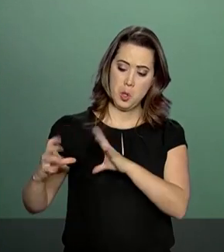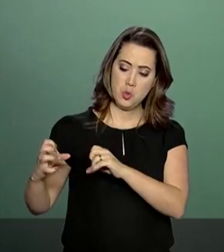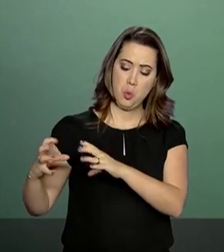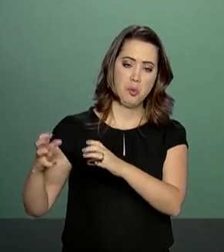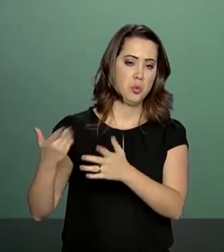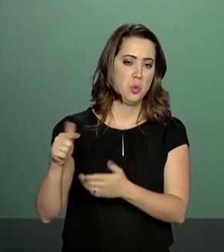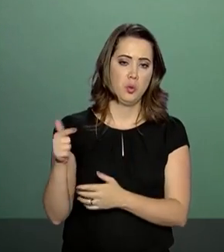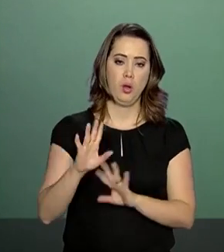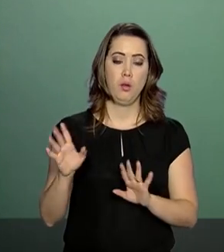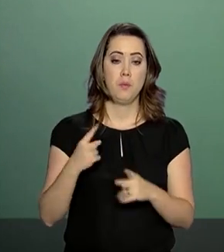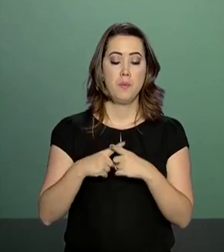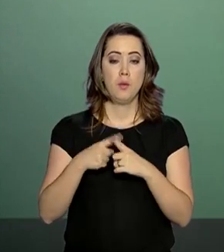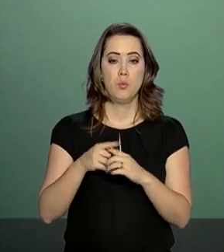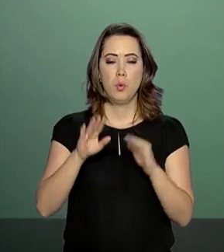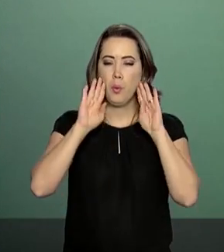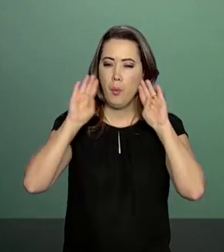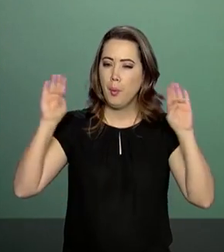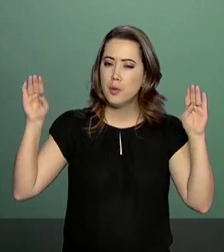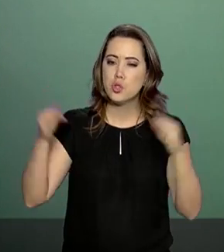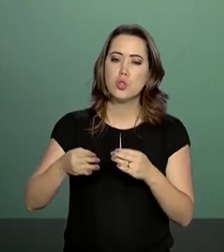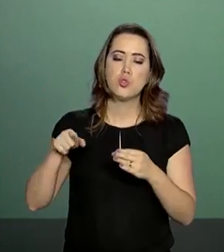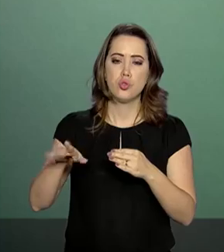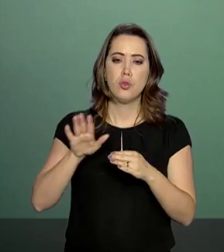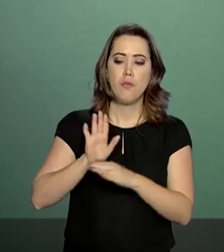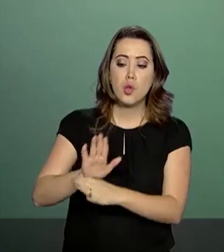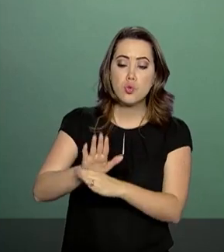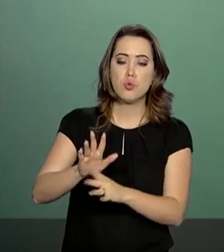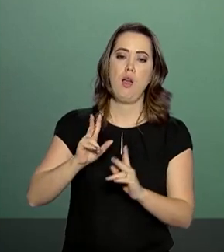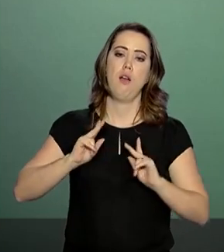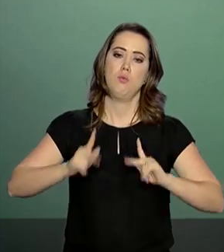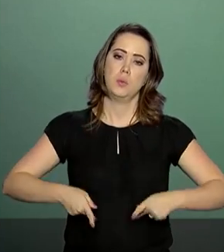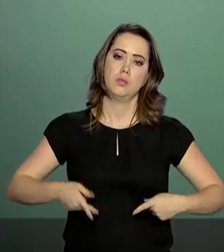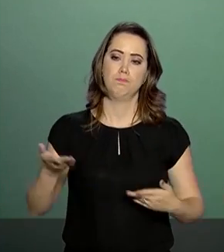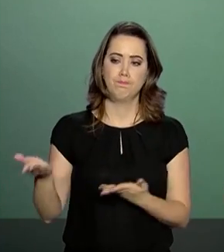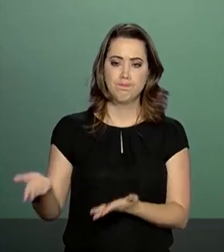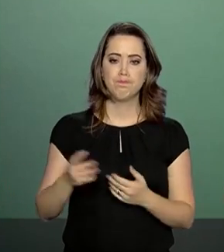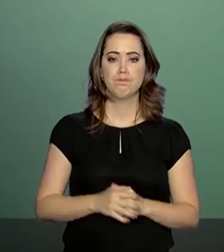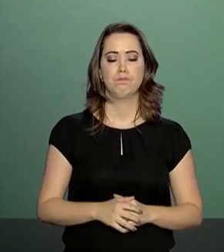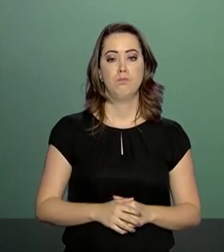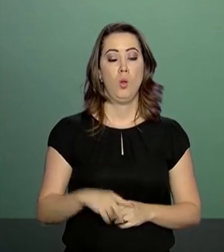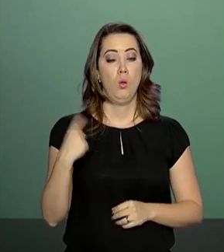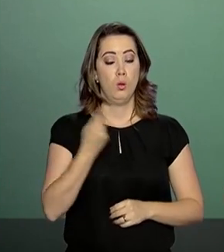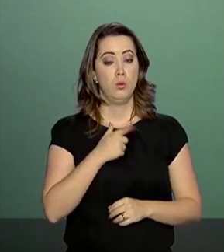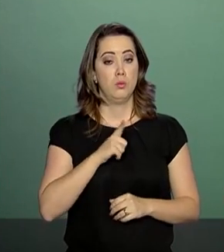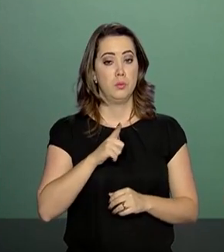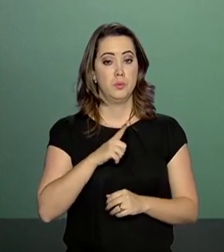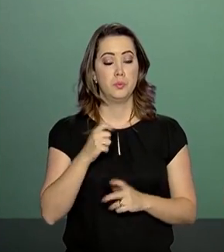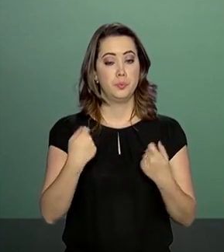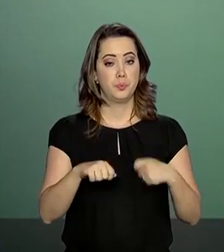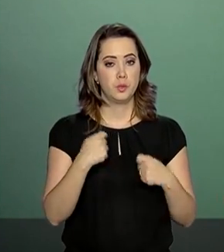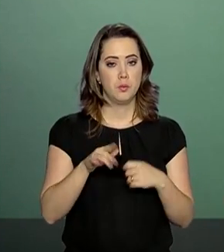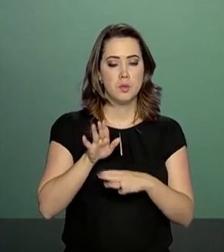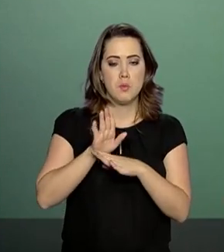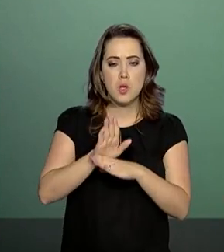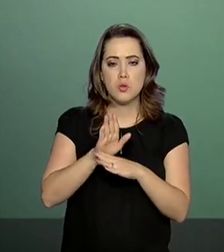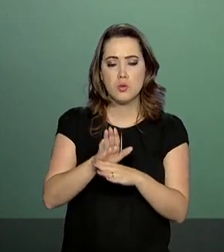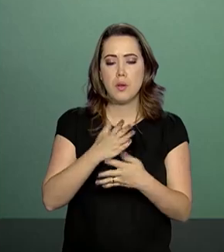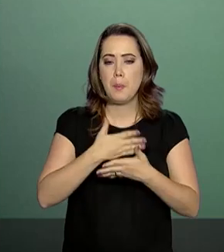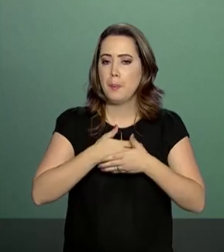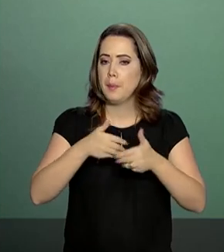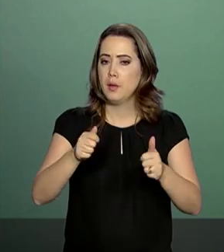região porque o ponto focal é a ajuda humanitária então nós temos que eh colaborar da